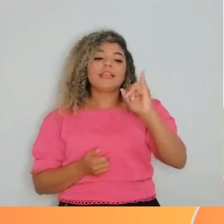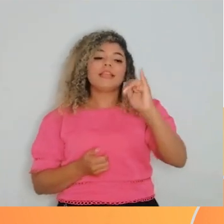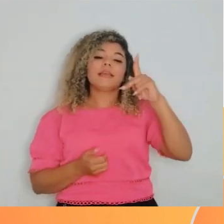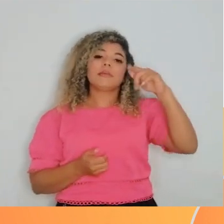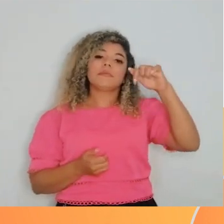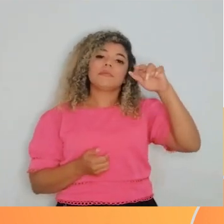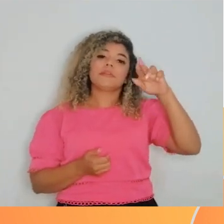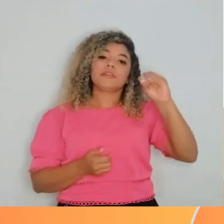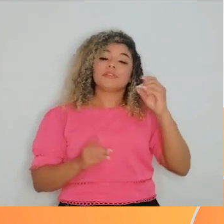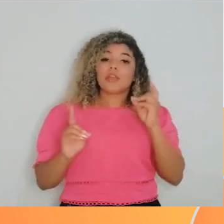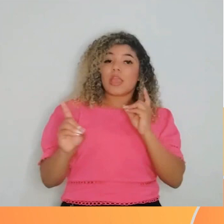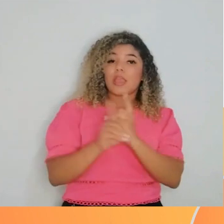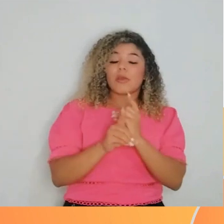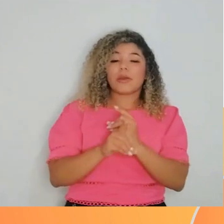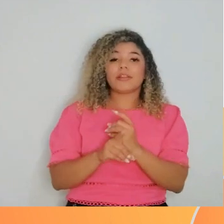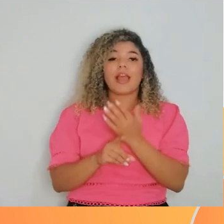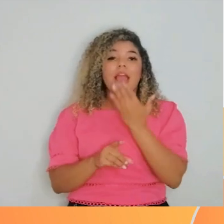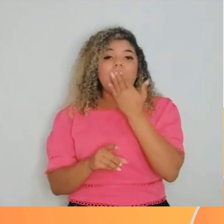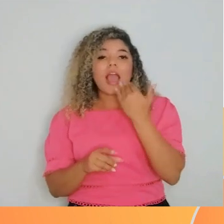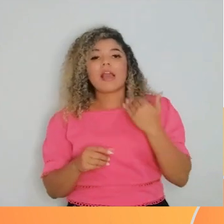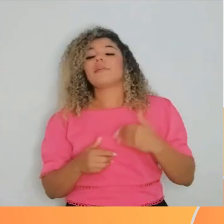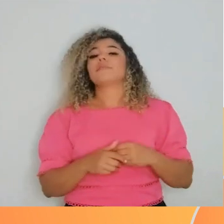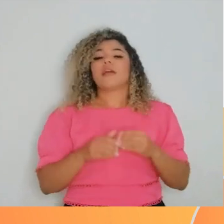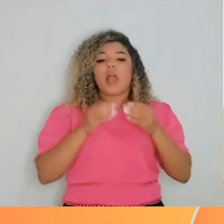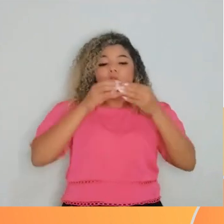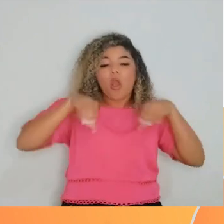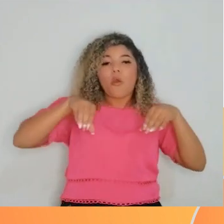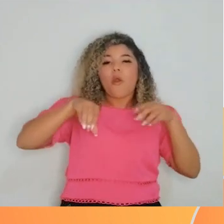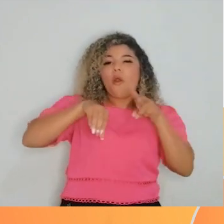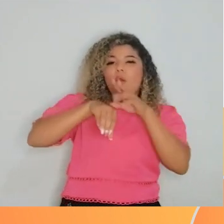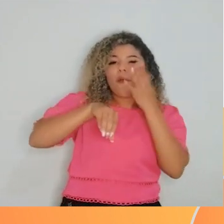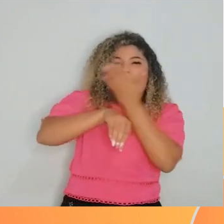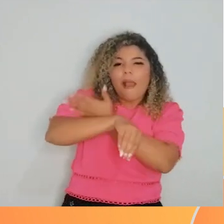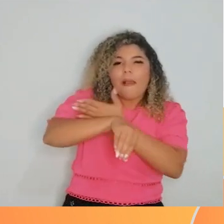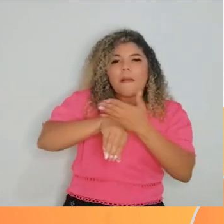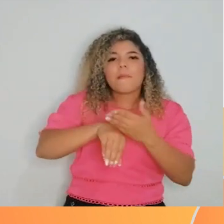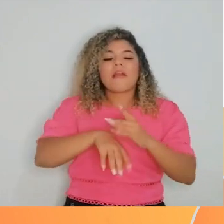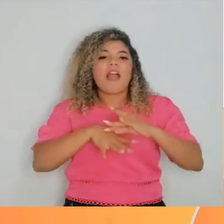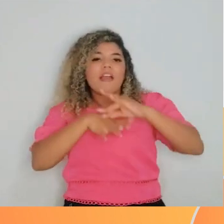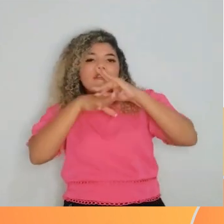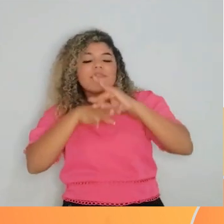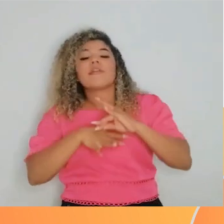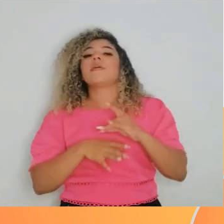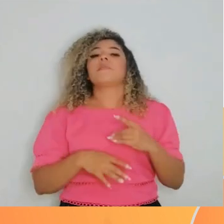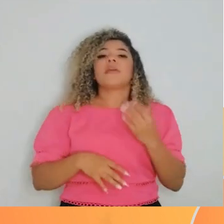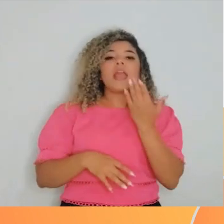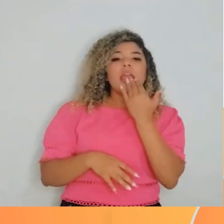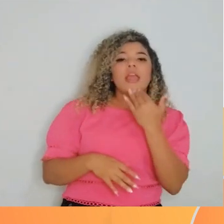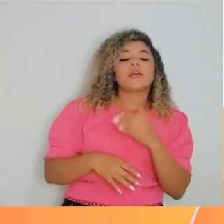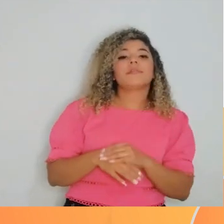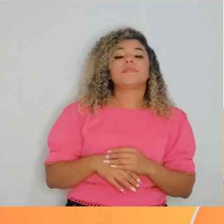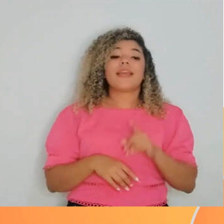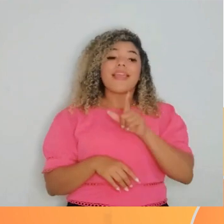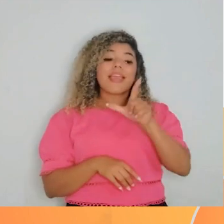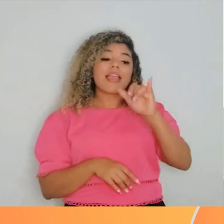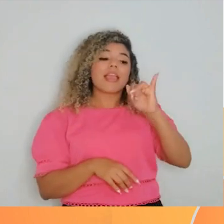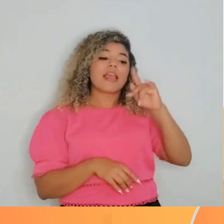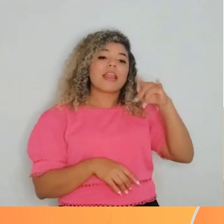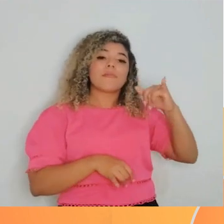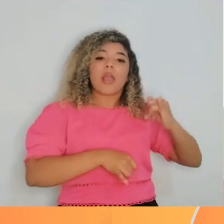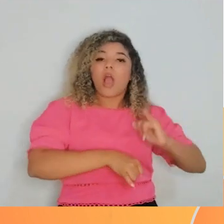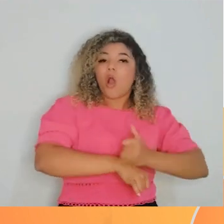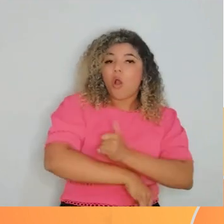Lipídios, encontrados em alimentos como a gema do ovo, as carnes vermelhas, as oleaginosas. Os lipídios são chamados